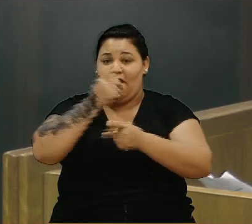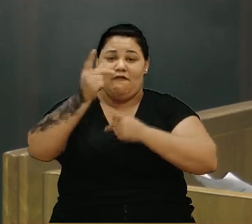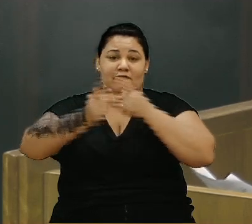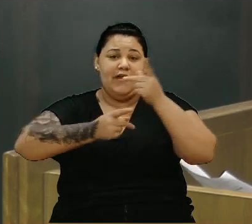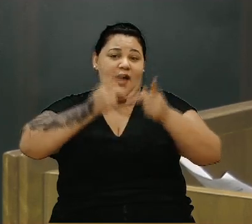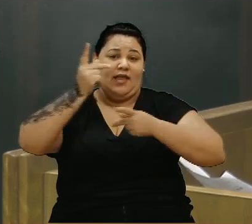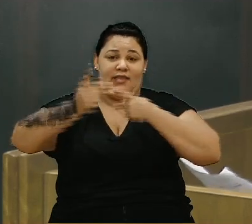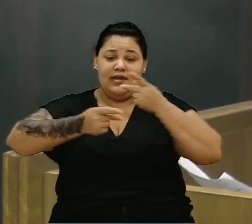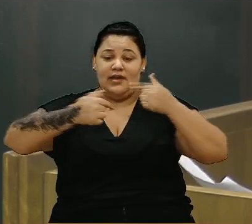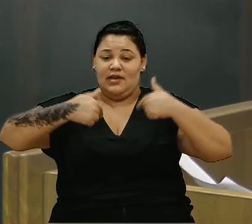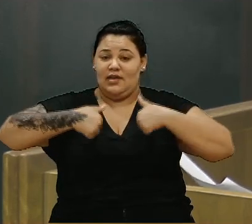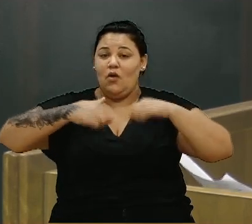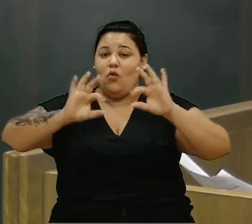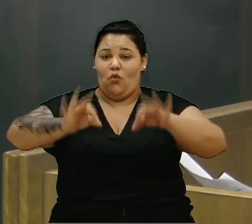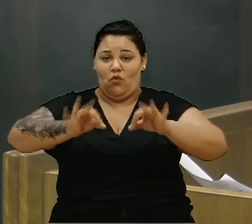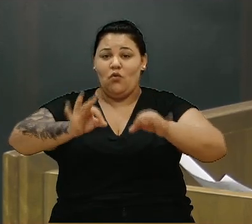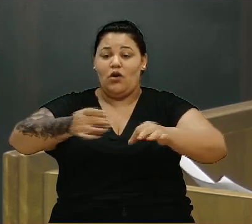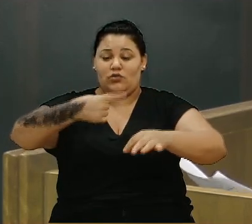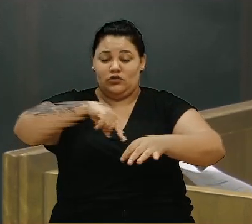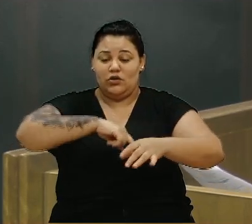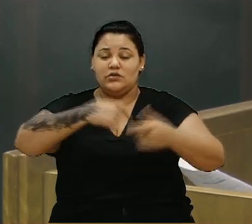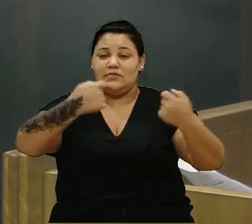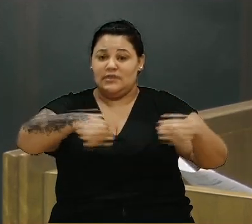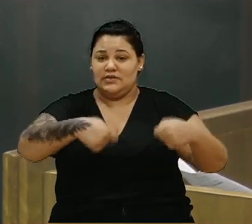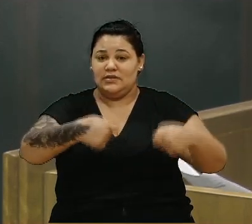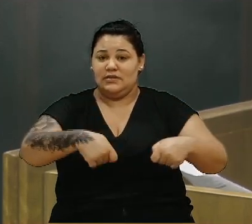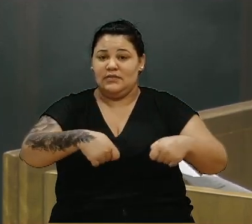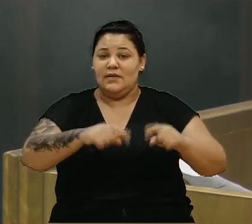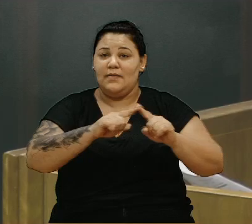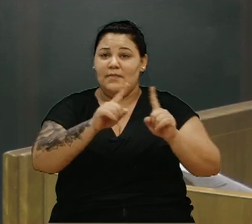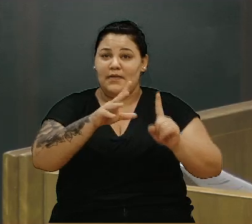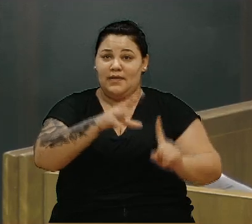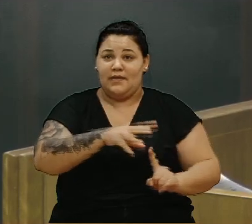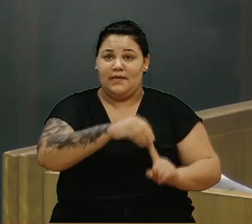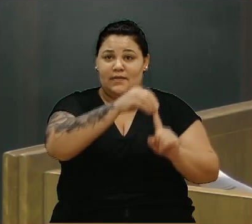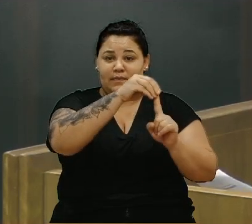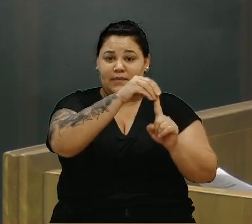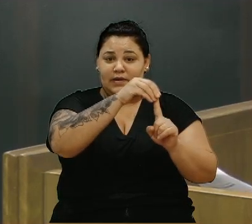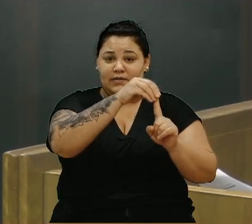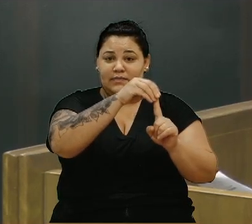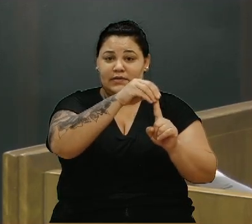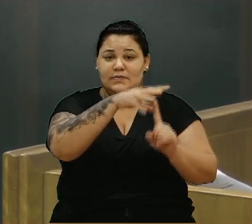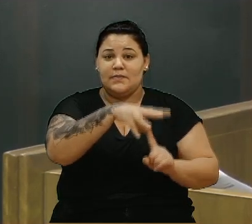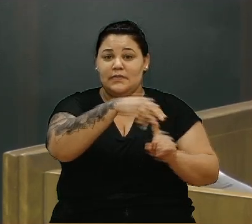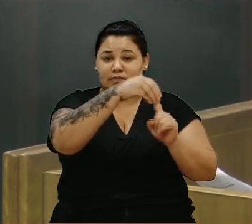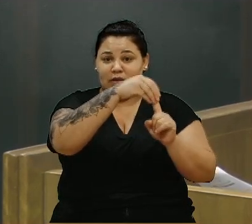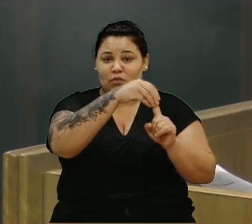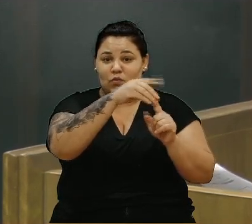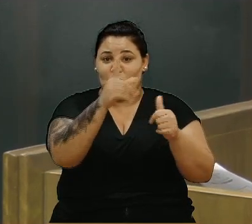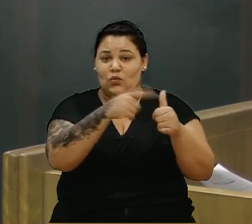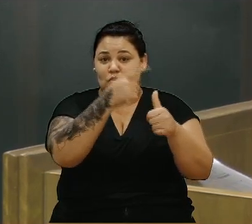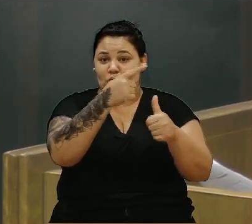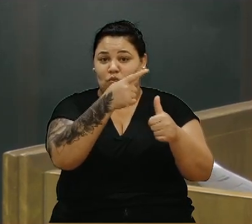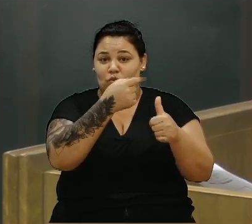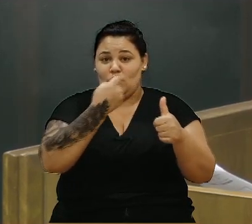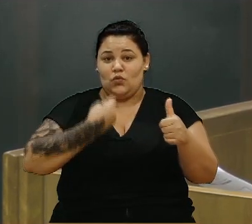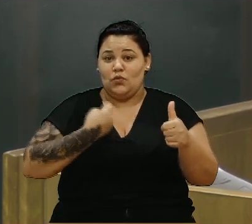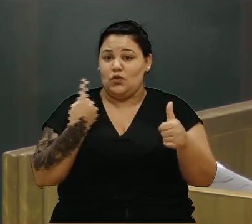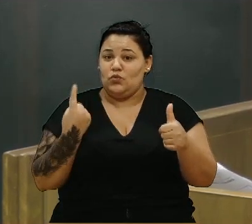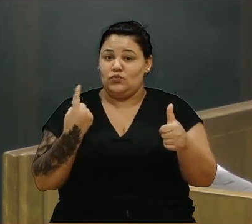eu concordo que nós precisamos, no entanto, prioridade. Número 1,